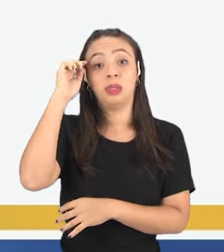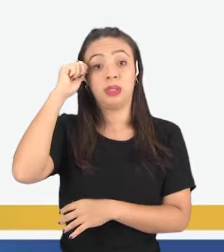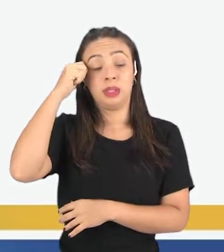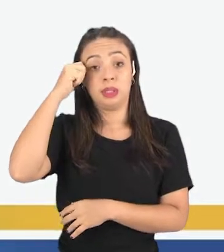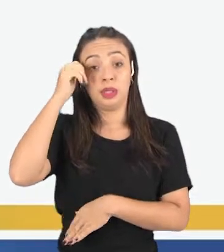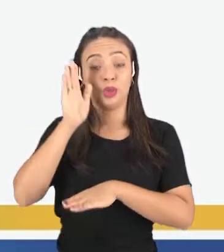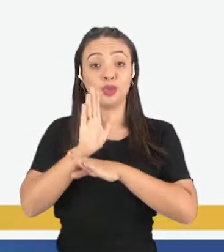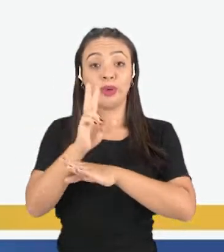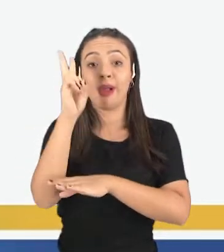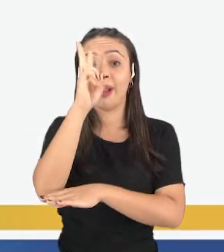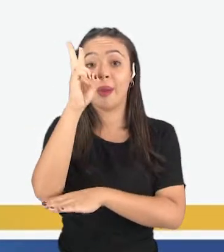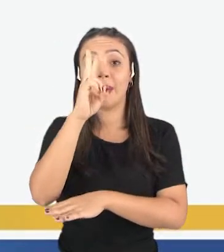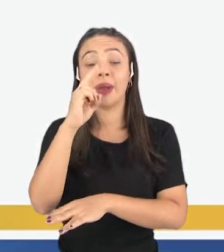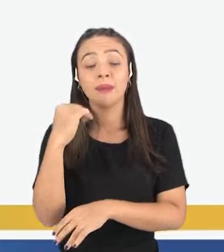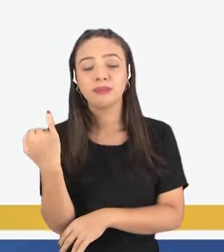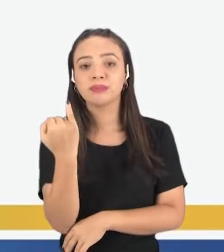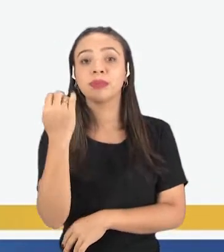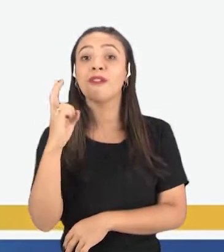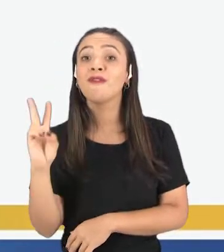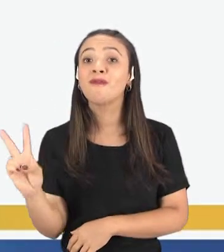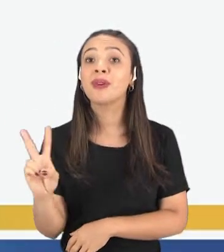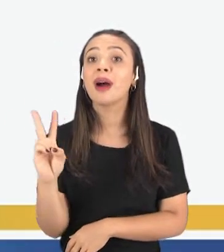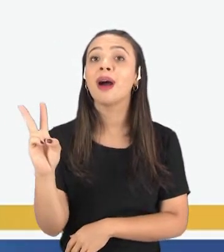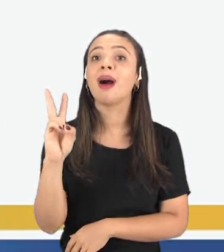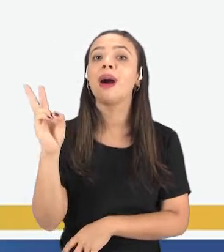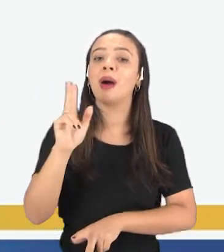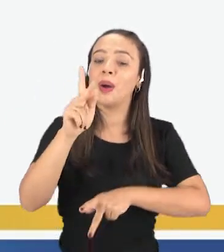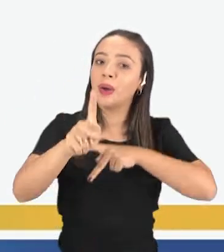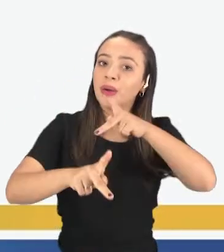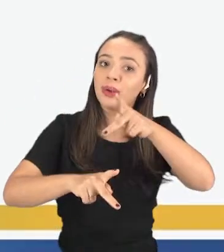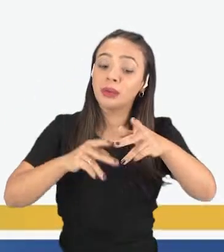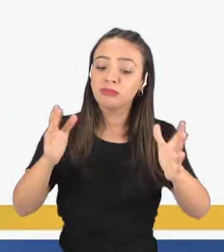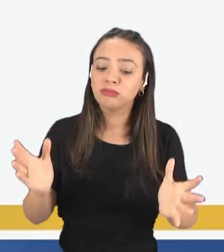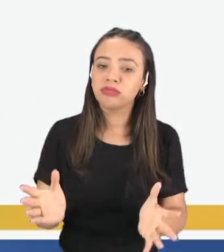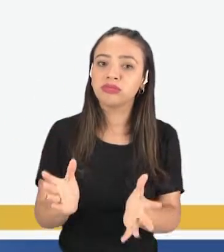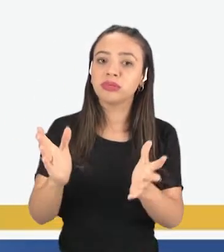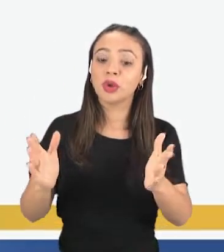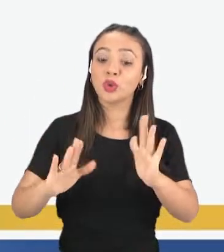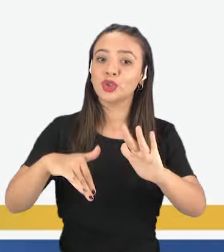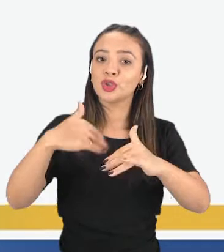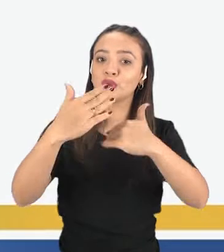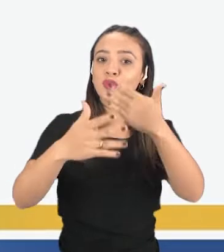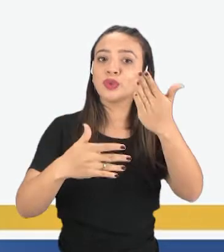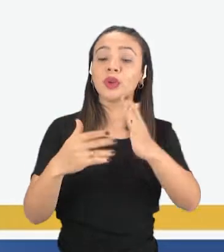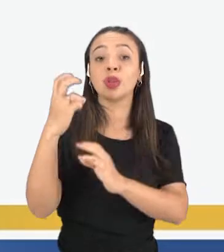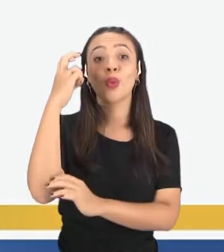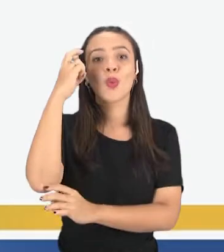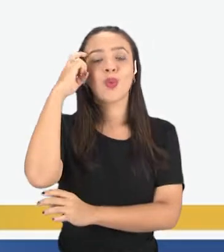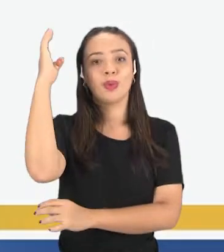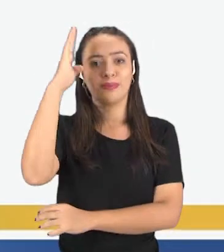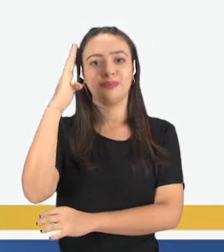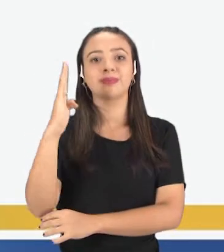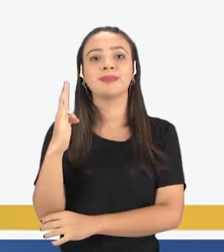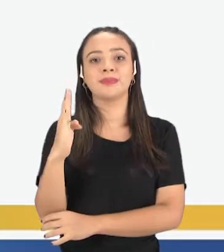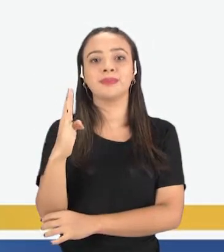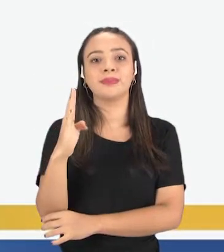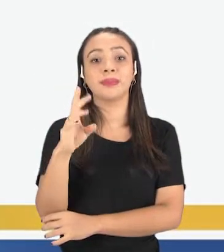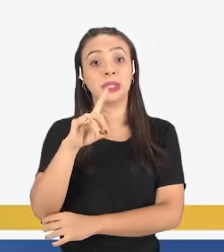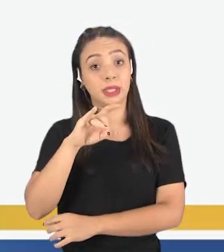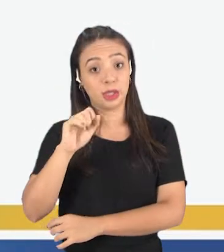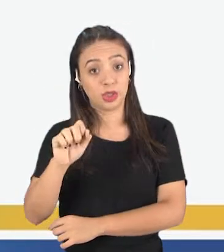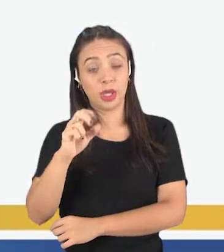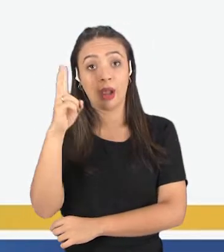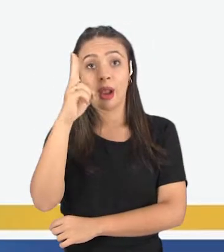lembrar a importância de valorizar um povo que contribuiu para o desenvolvimento da cultura brasileira. A data faz referência à